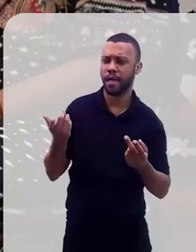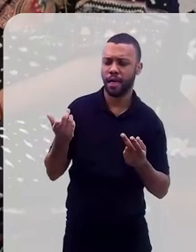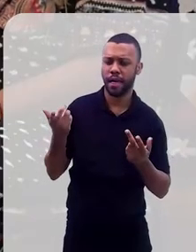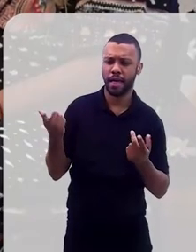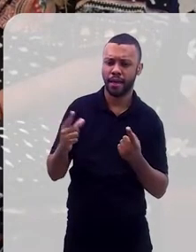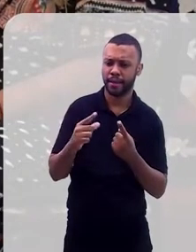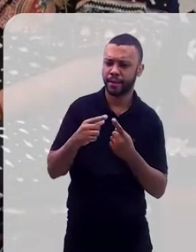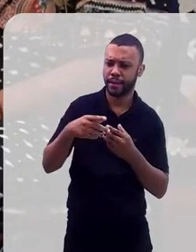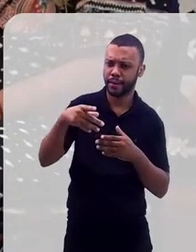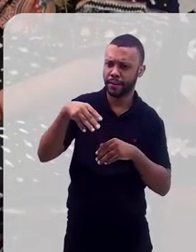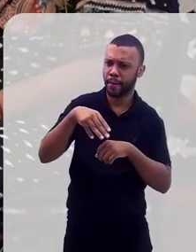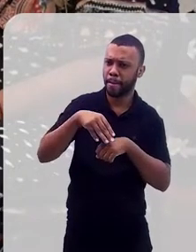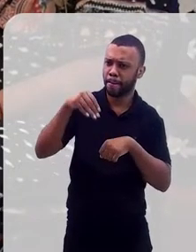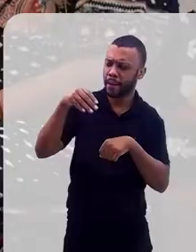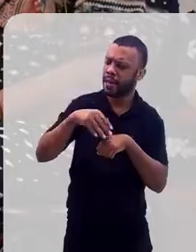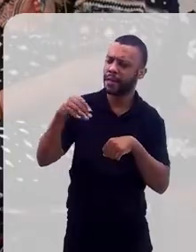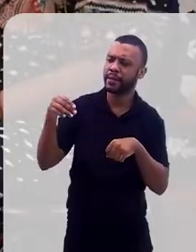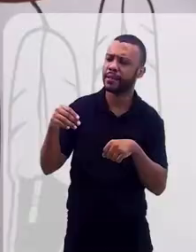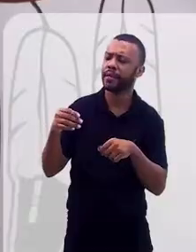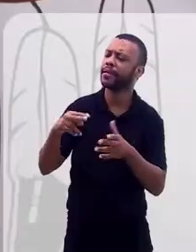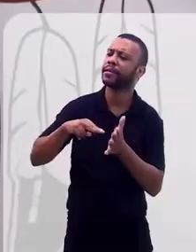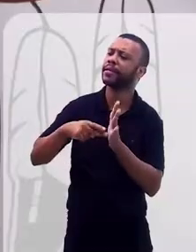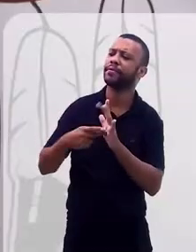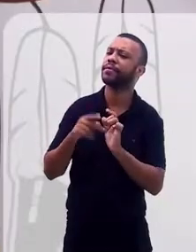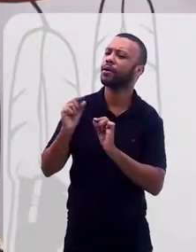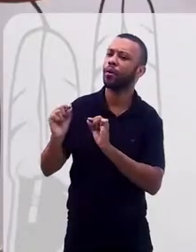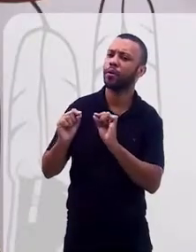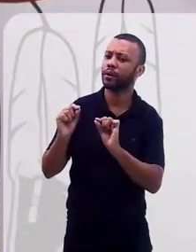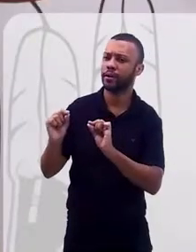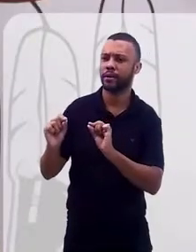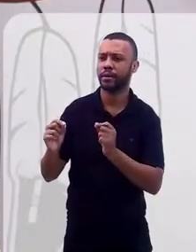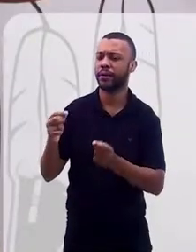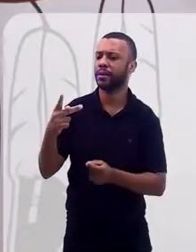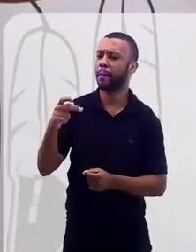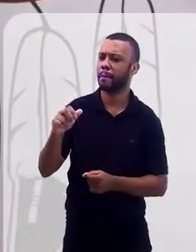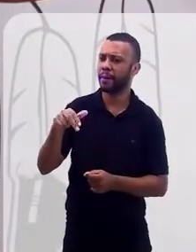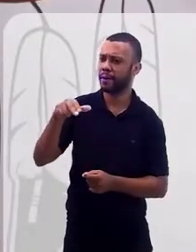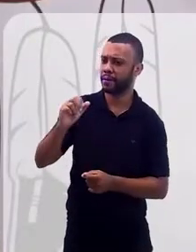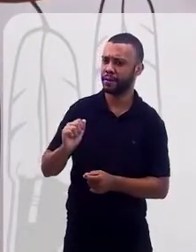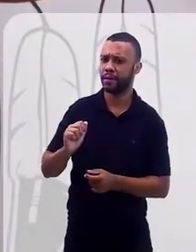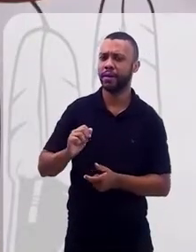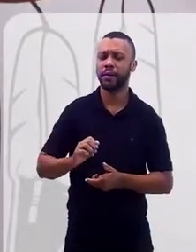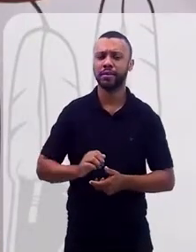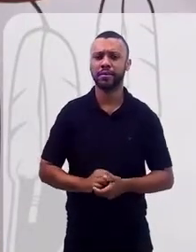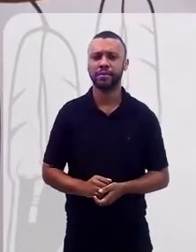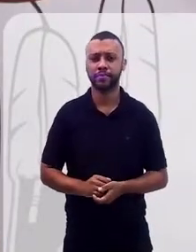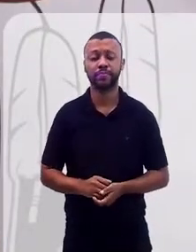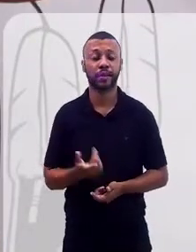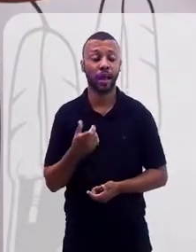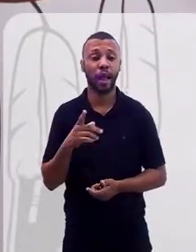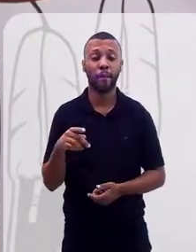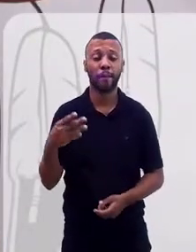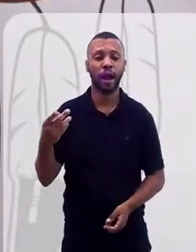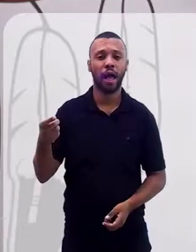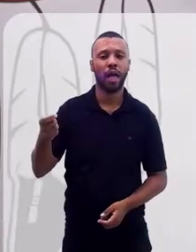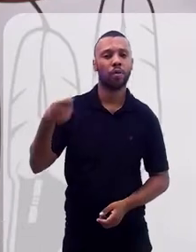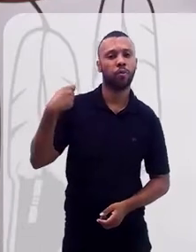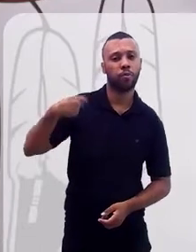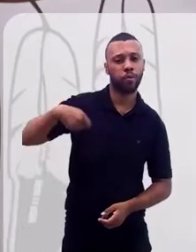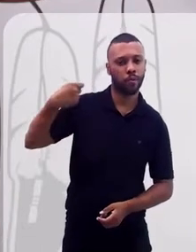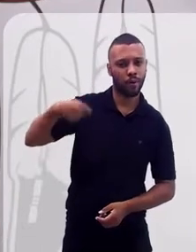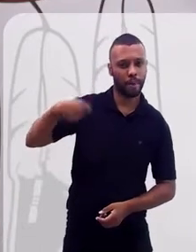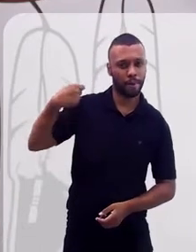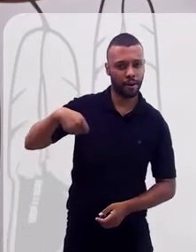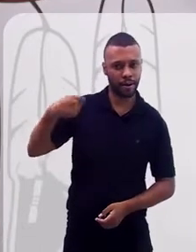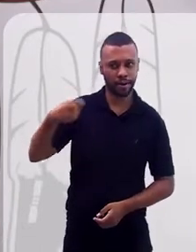O que essas pernas representam? É um abano, né? Assim, A princípio, alguém uma vez, quando eu fui